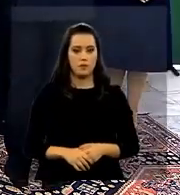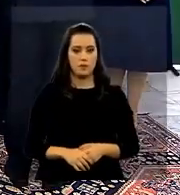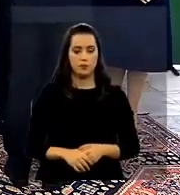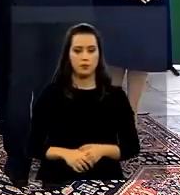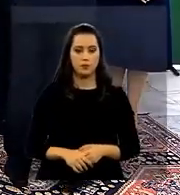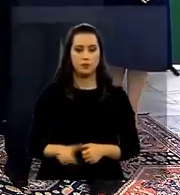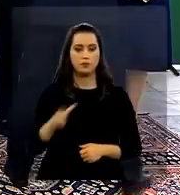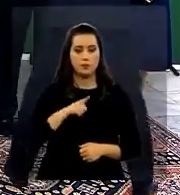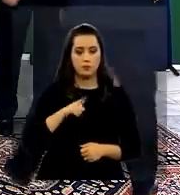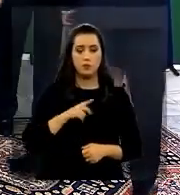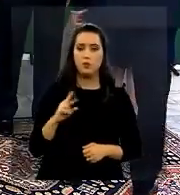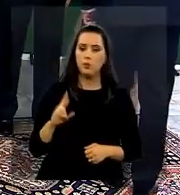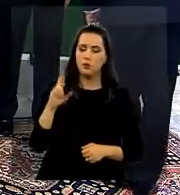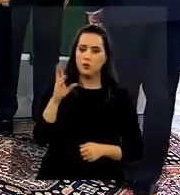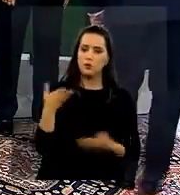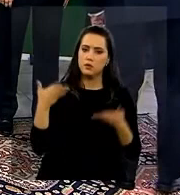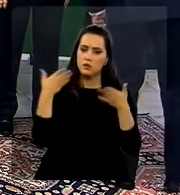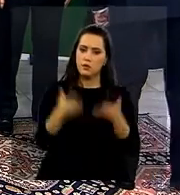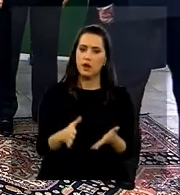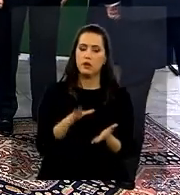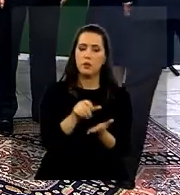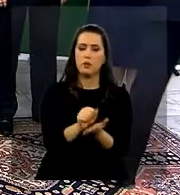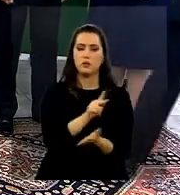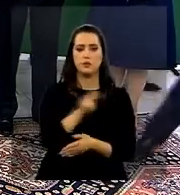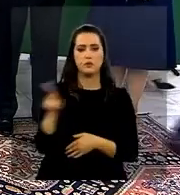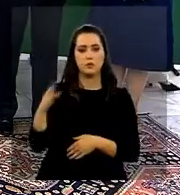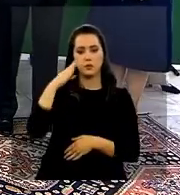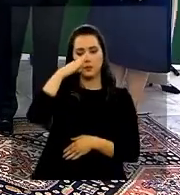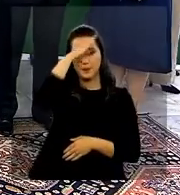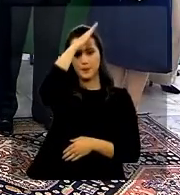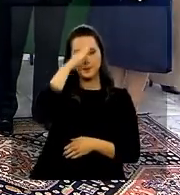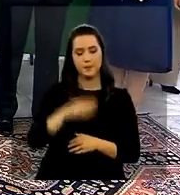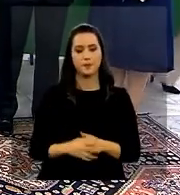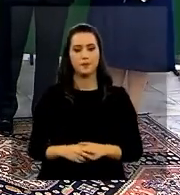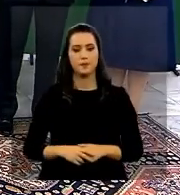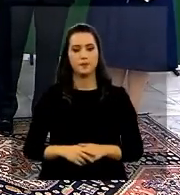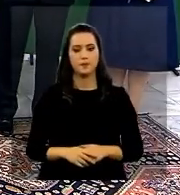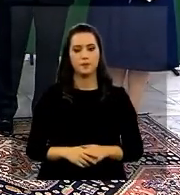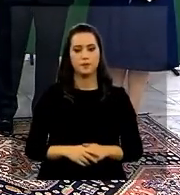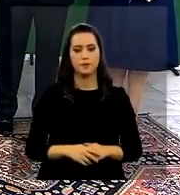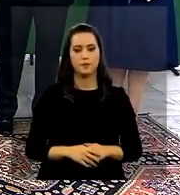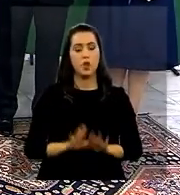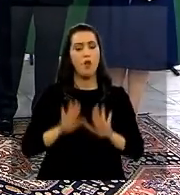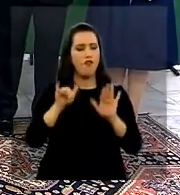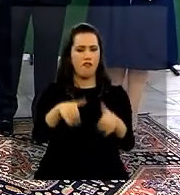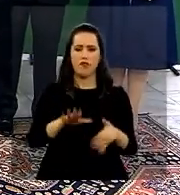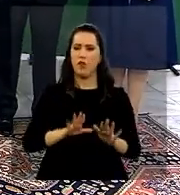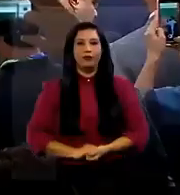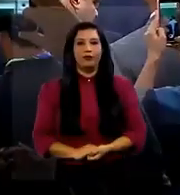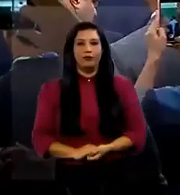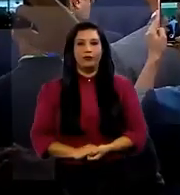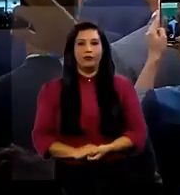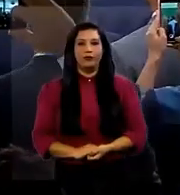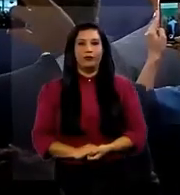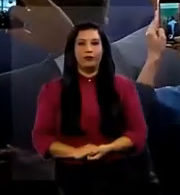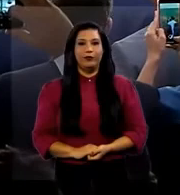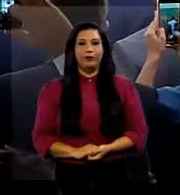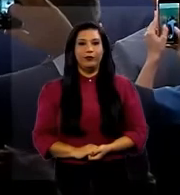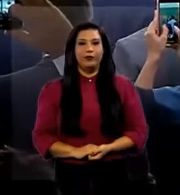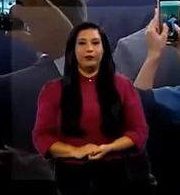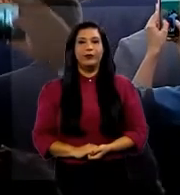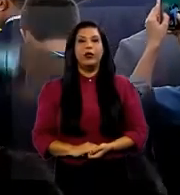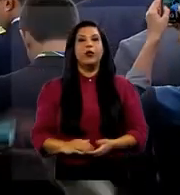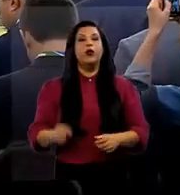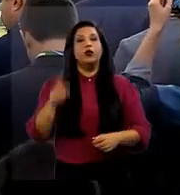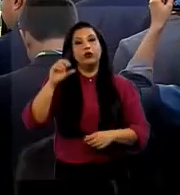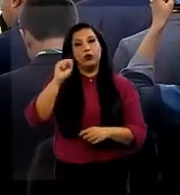Temos aí as autoridades que vieram à posse do presidente Jair Messias Bolsonaro. Os cumprimentos. O atual